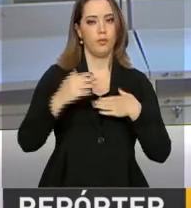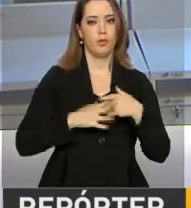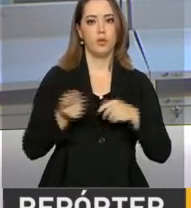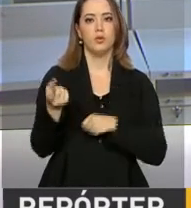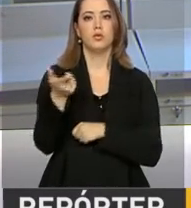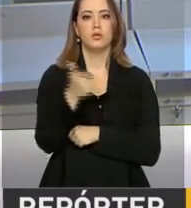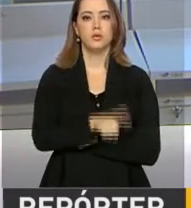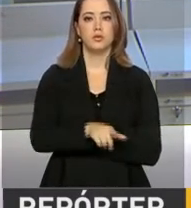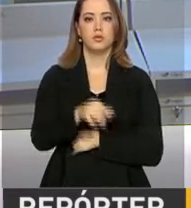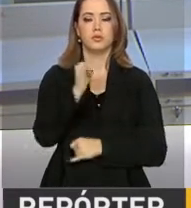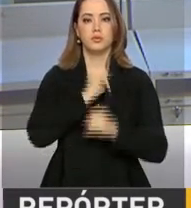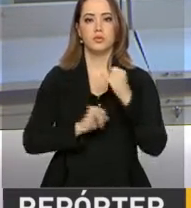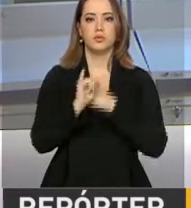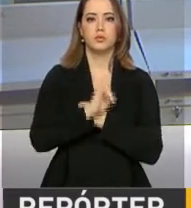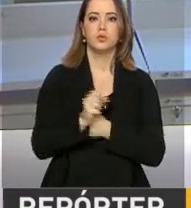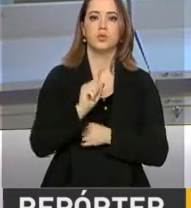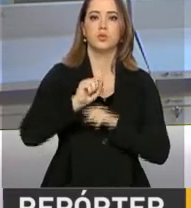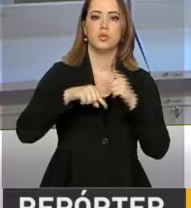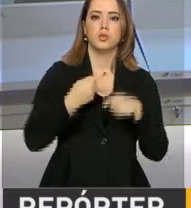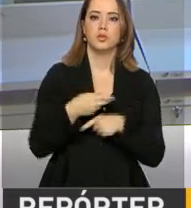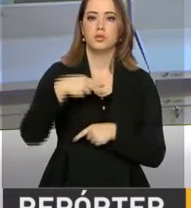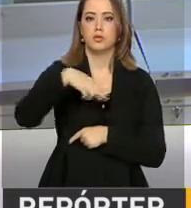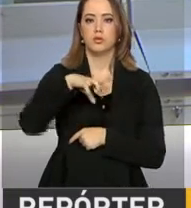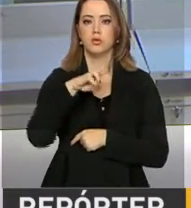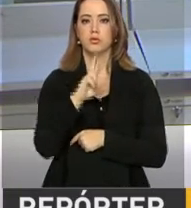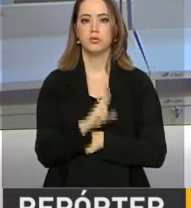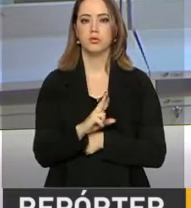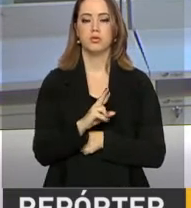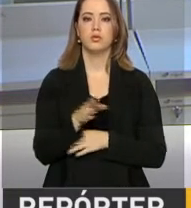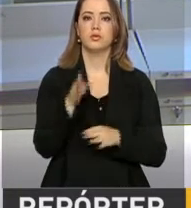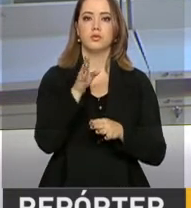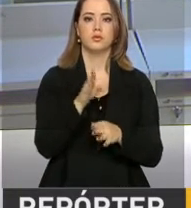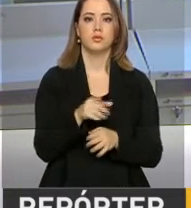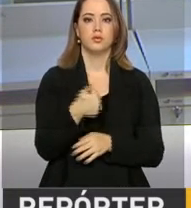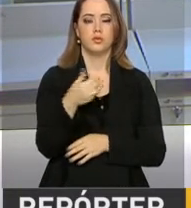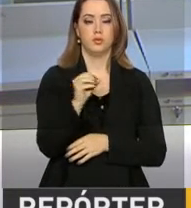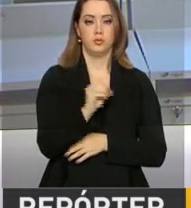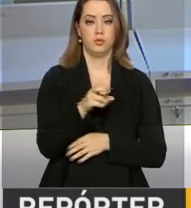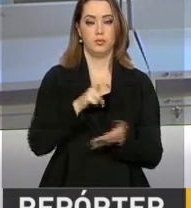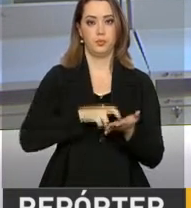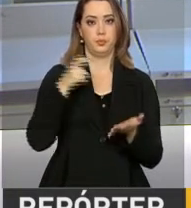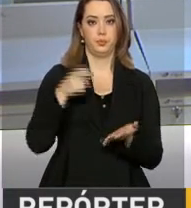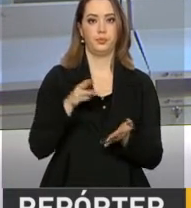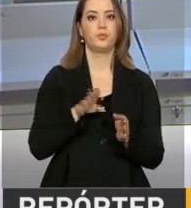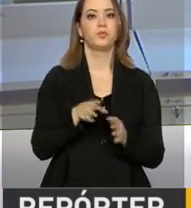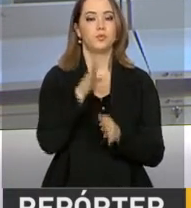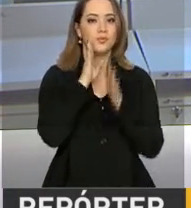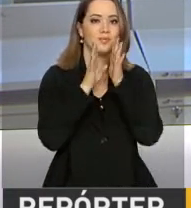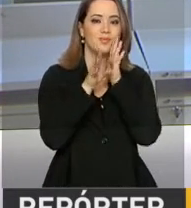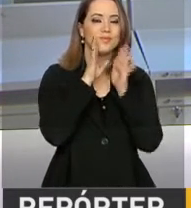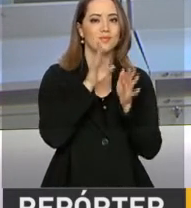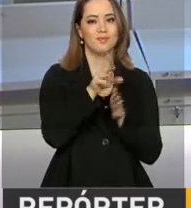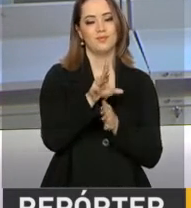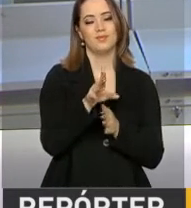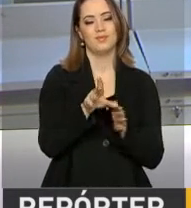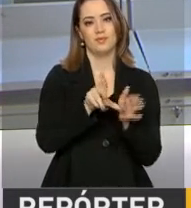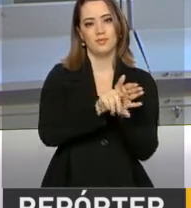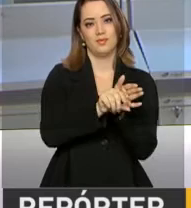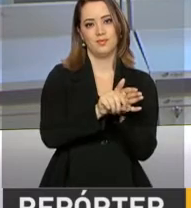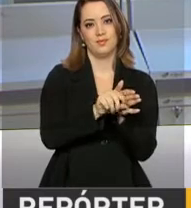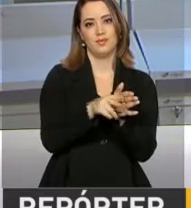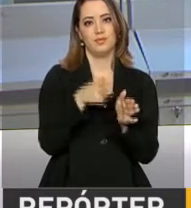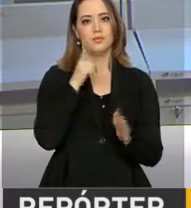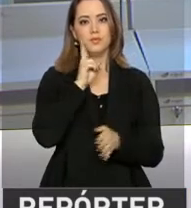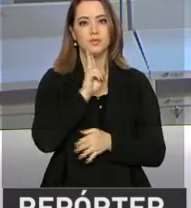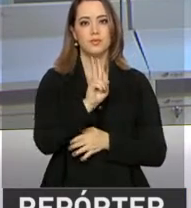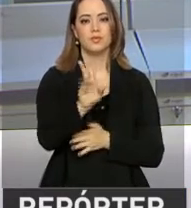momento com outras informações ou na próxima edição do Repórter NBR às 10 da manhã. Acompanhe também as novidades em nossas redes sociais.